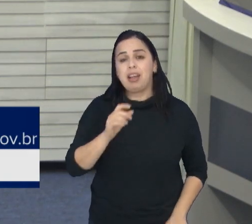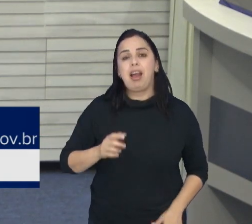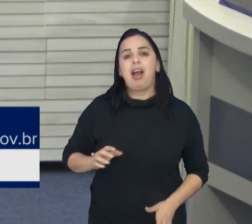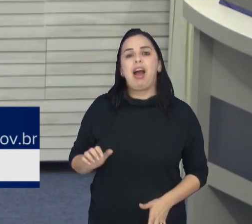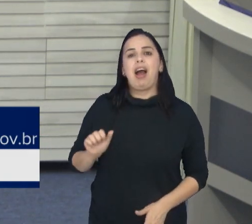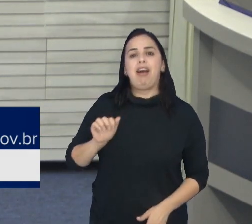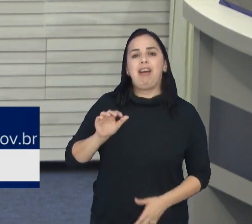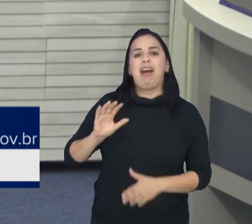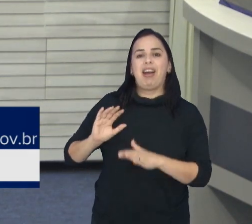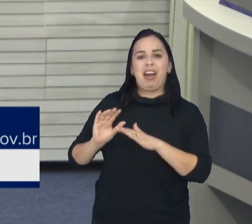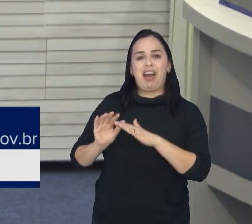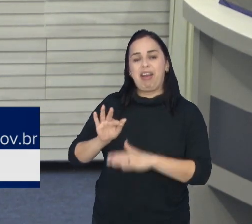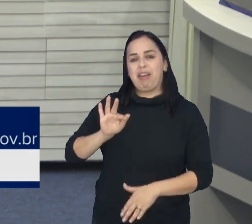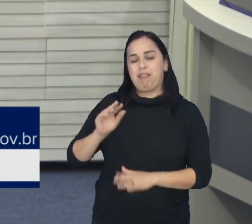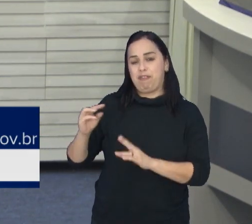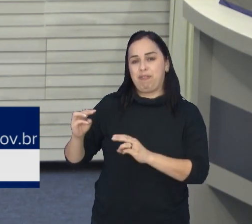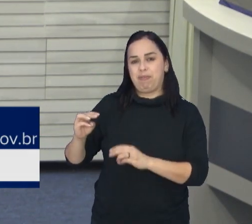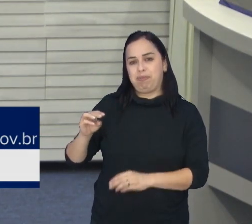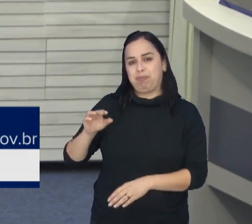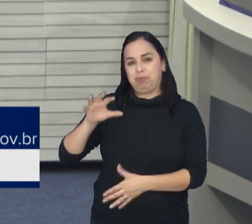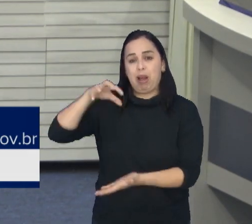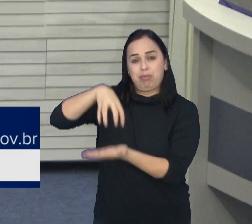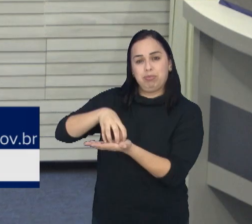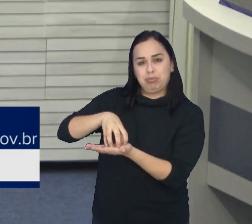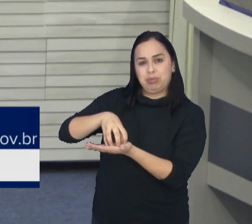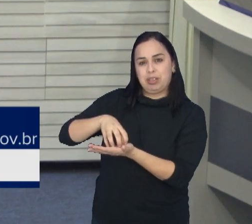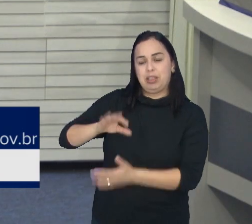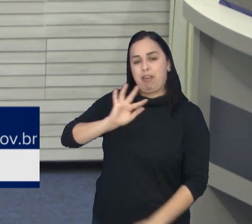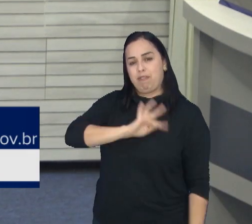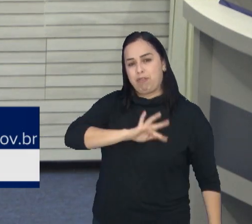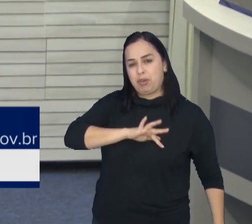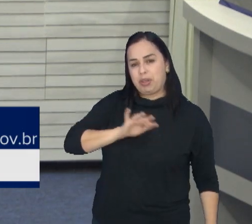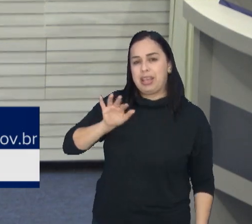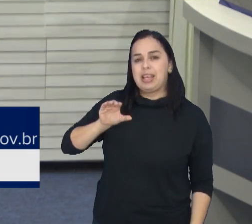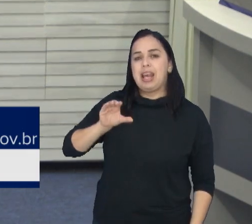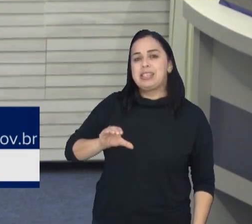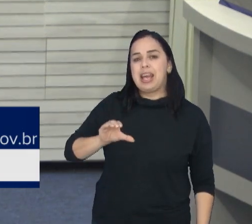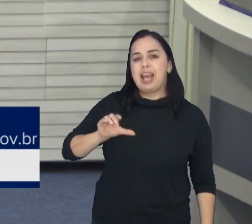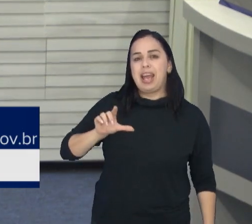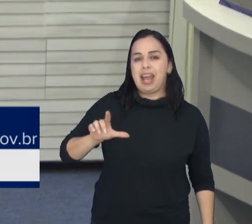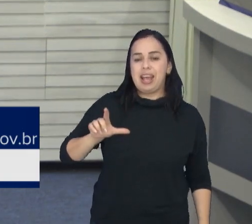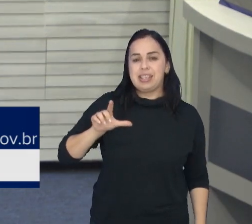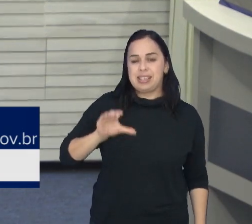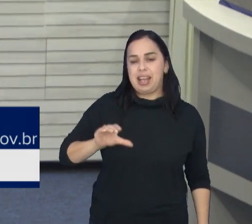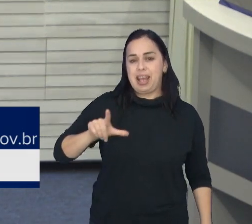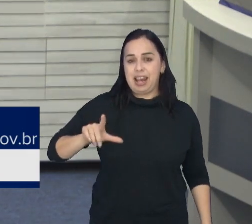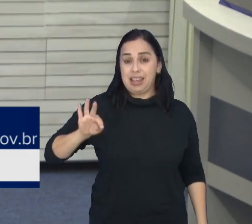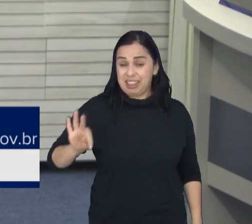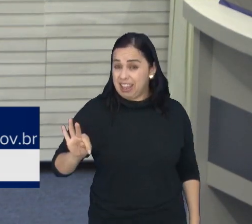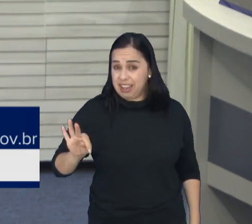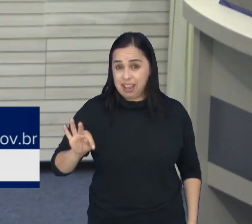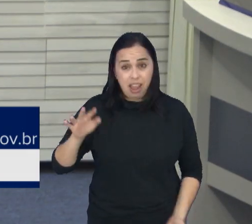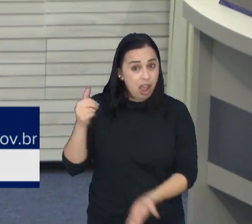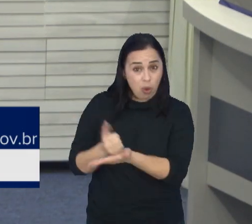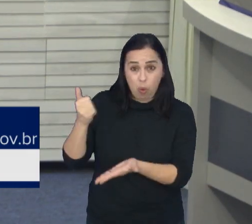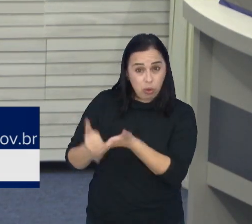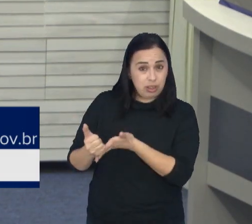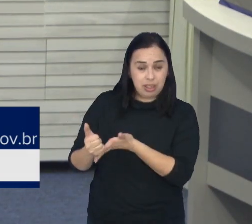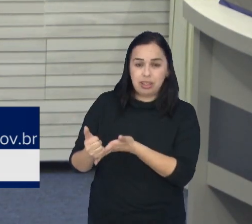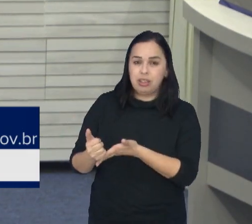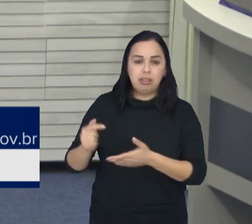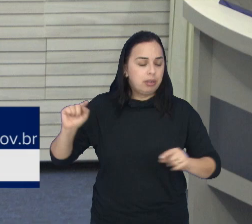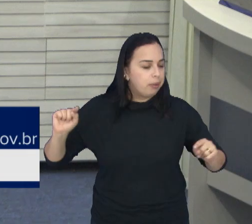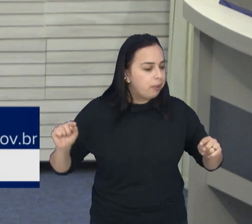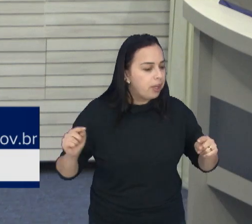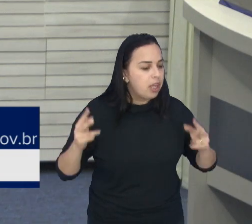vereadora. Será que você não sabe que Fundaz é CLT, SECOI, CETINS são CLT? Não pode ser a mesma